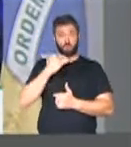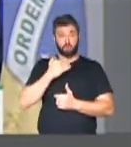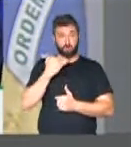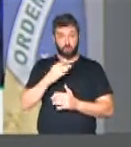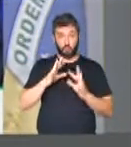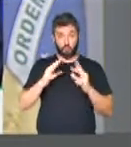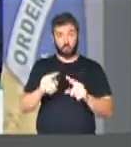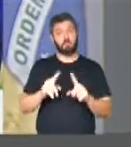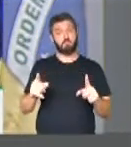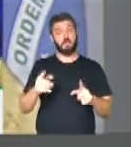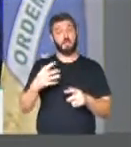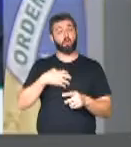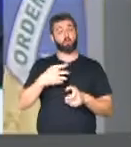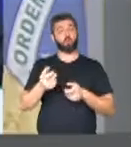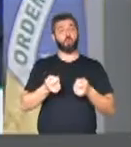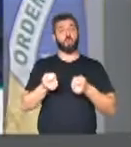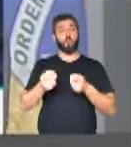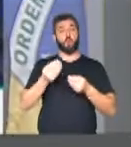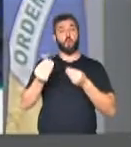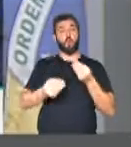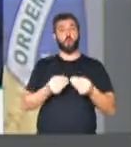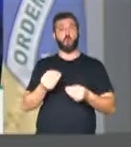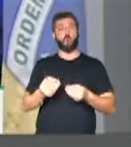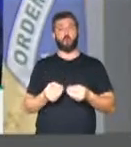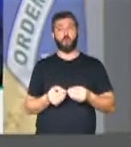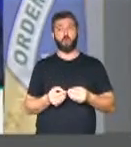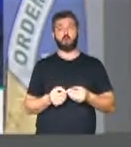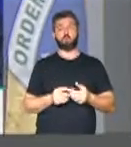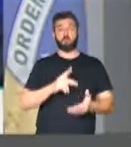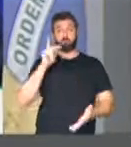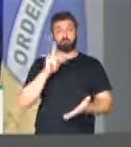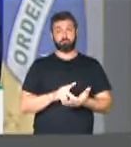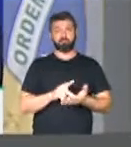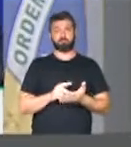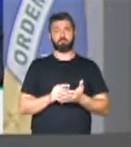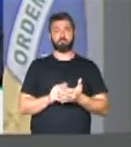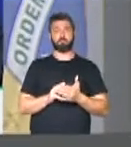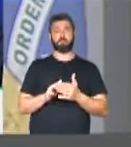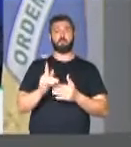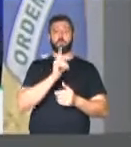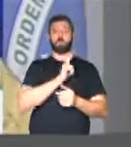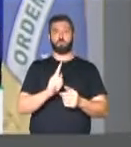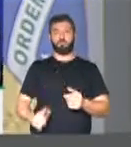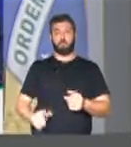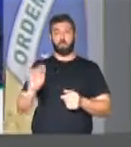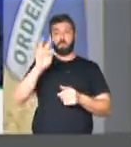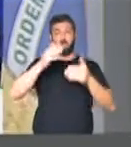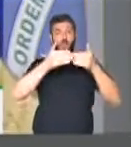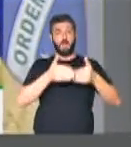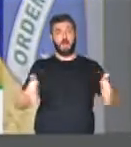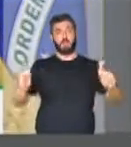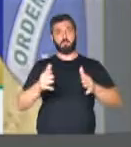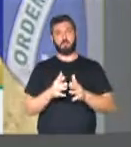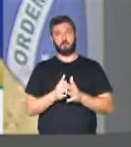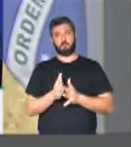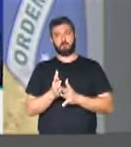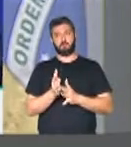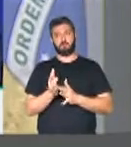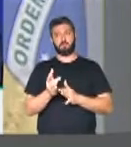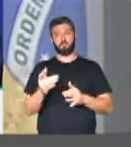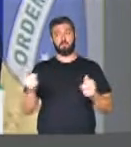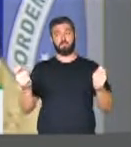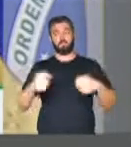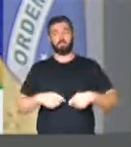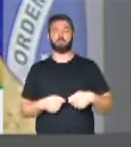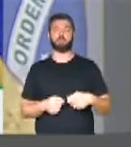suficiente, mas é um caminho, é o primeiro caminho que concretamente a União abre, através